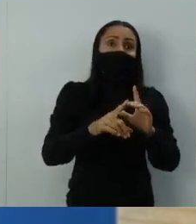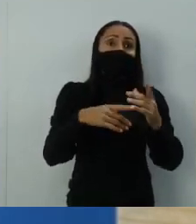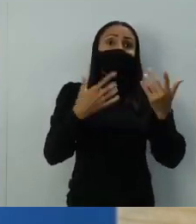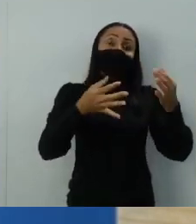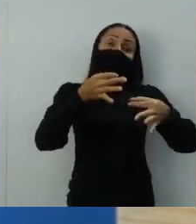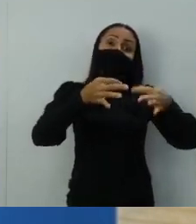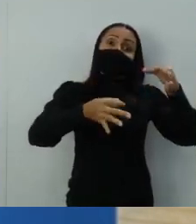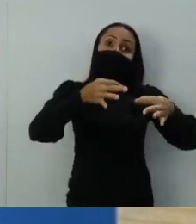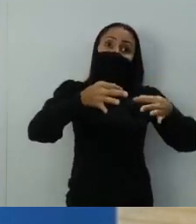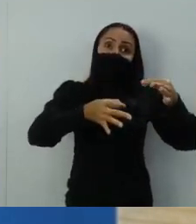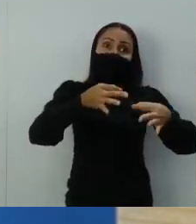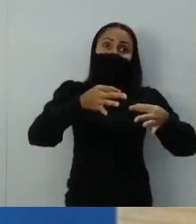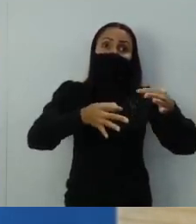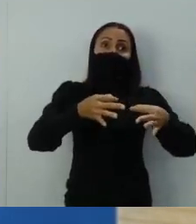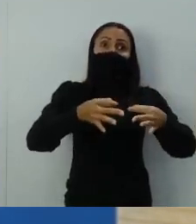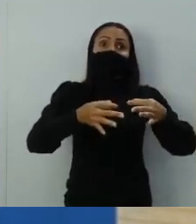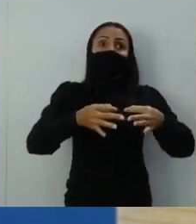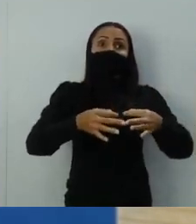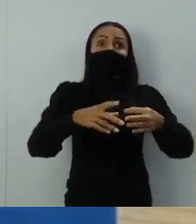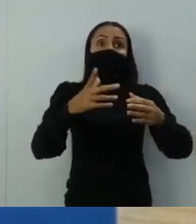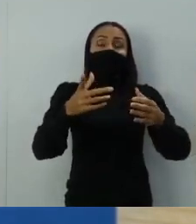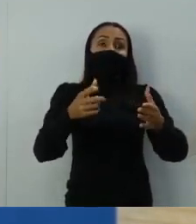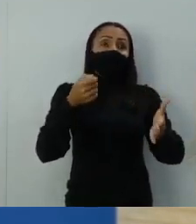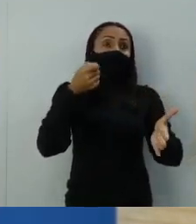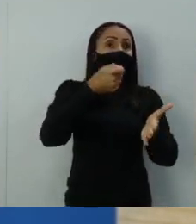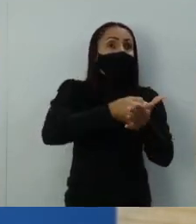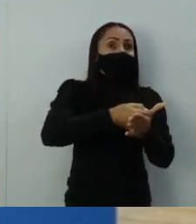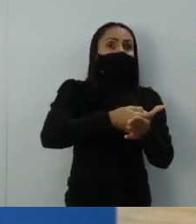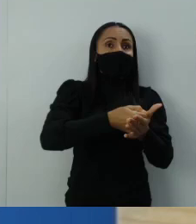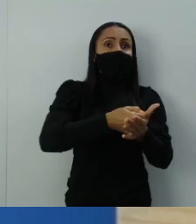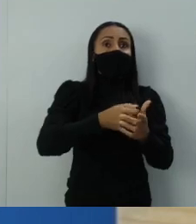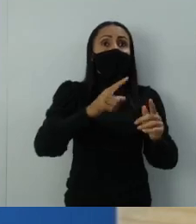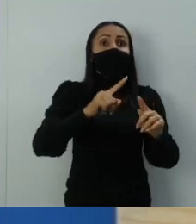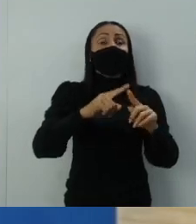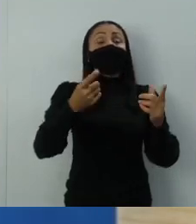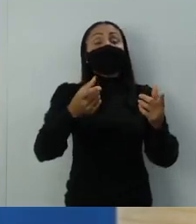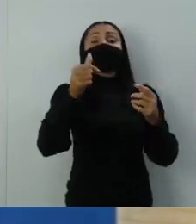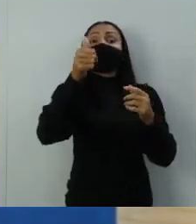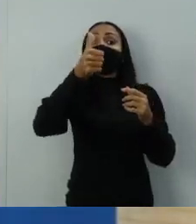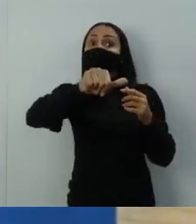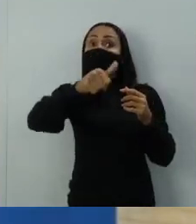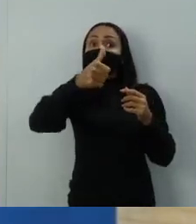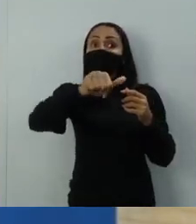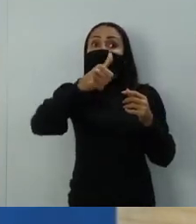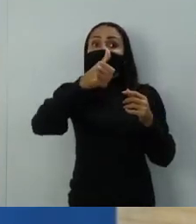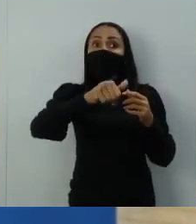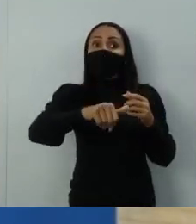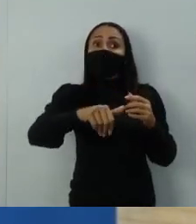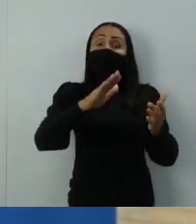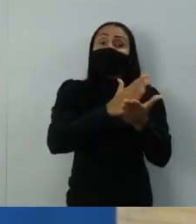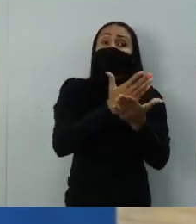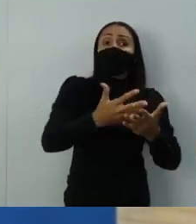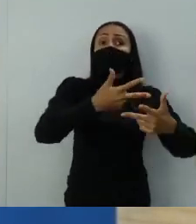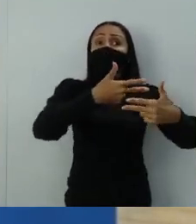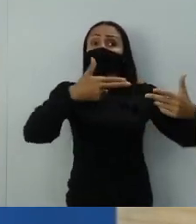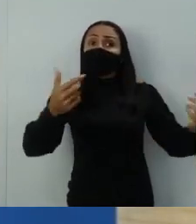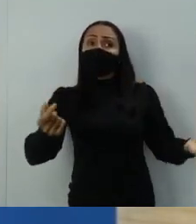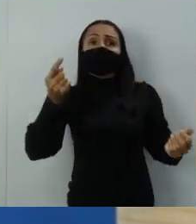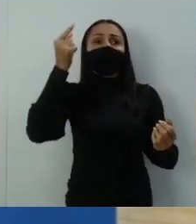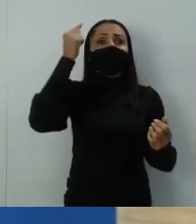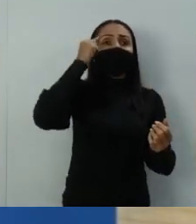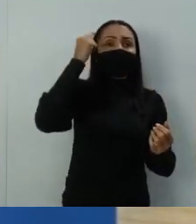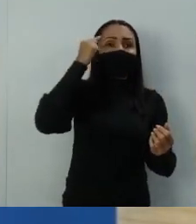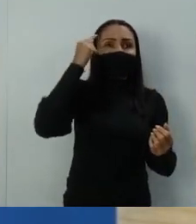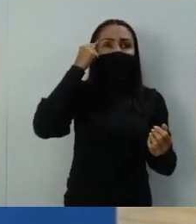de condenação, mas no fator de avaliar determinados pensamentos, de avaliar